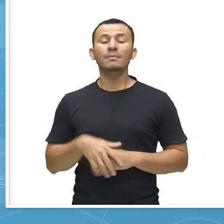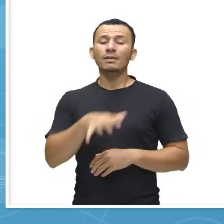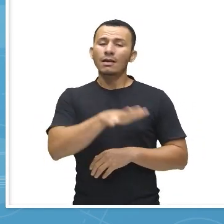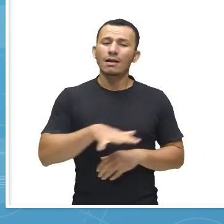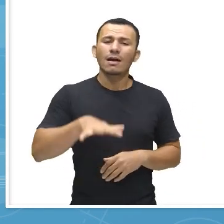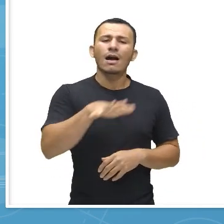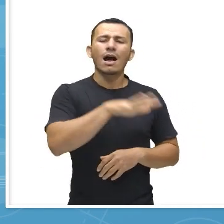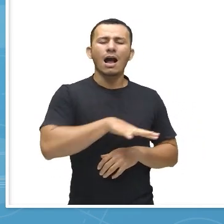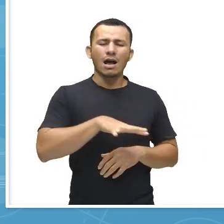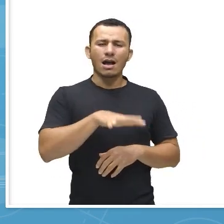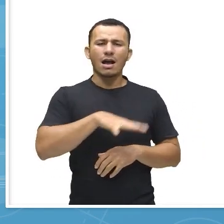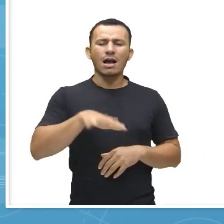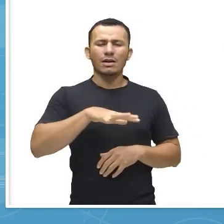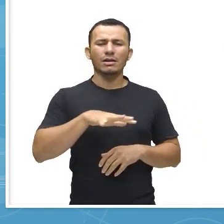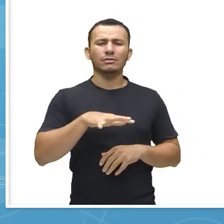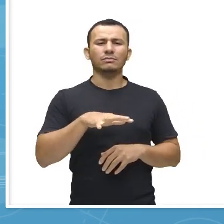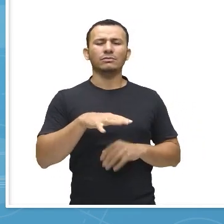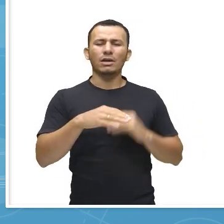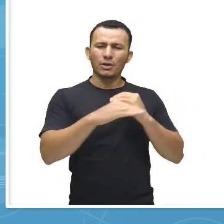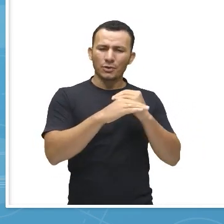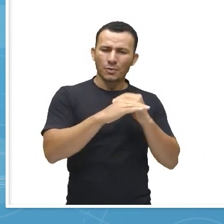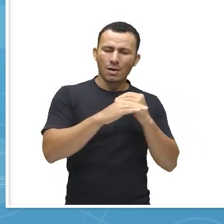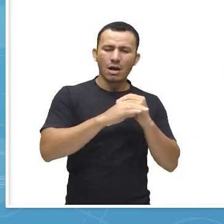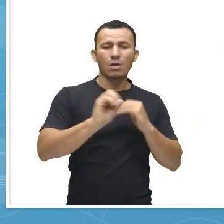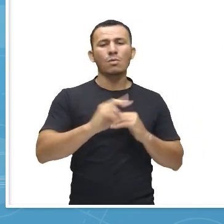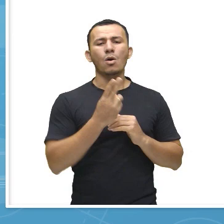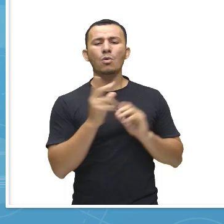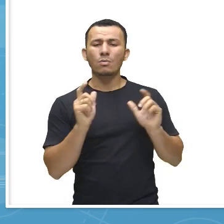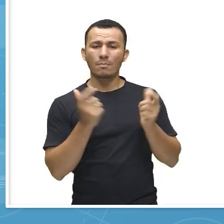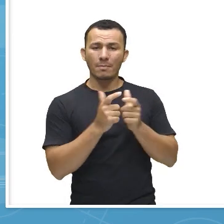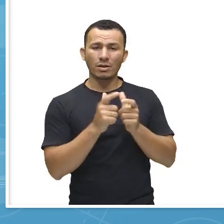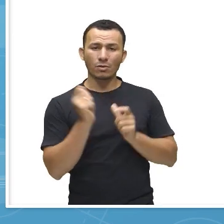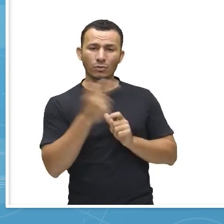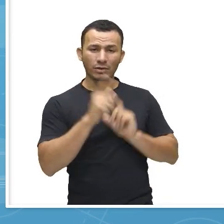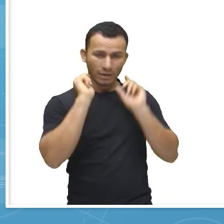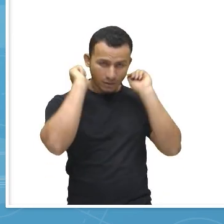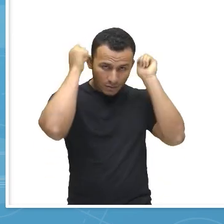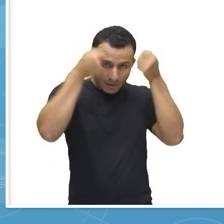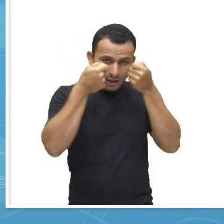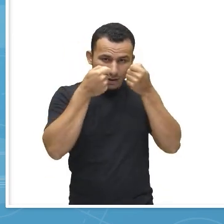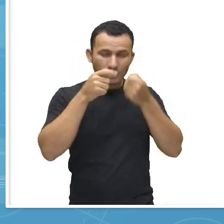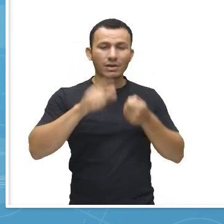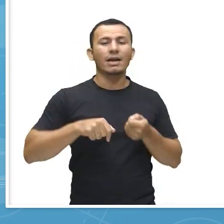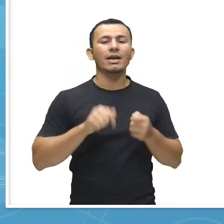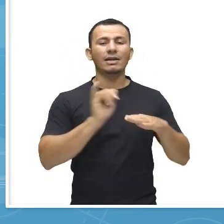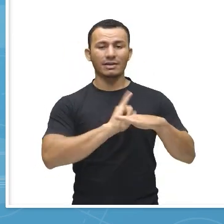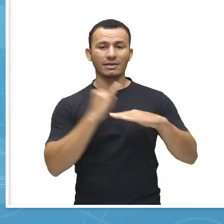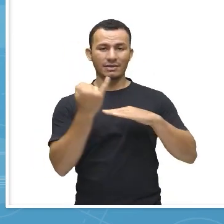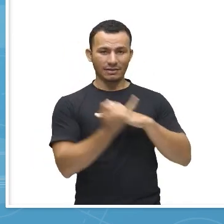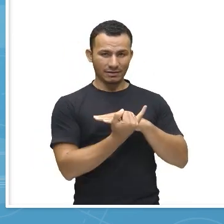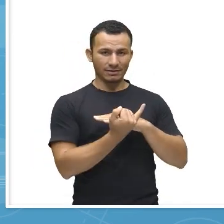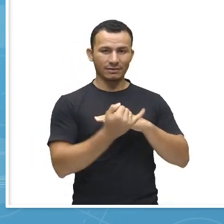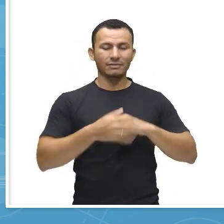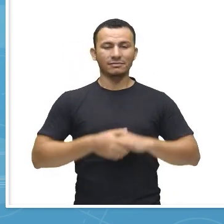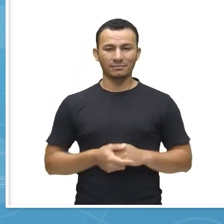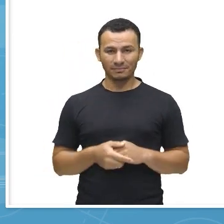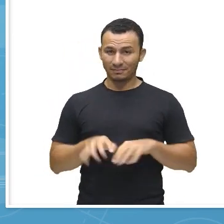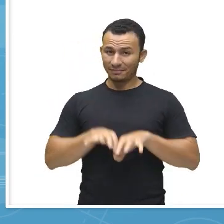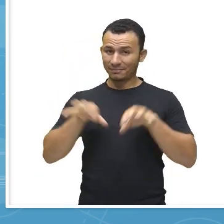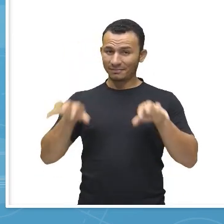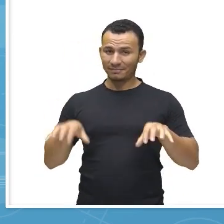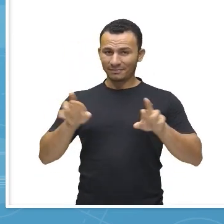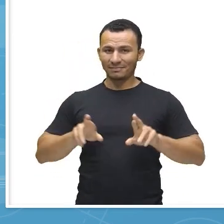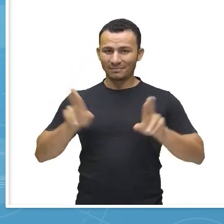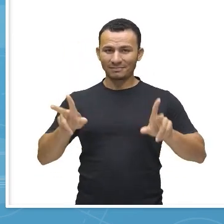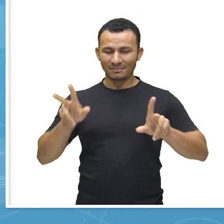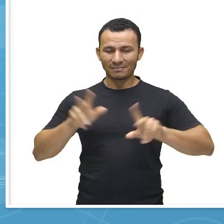território igual ou menor ao tamanho da Groenlândia vai ser considerado ilha, tá?